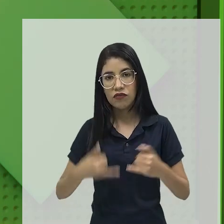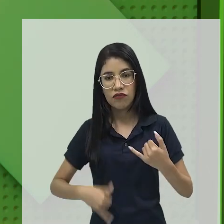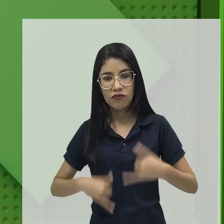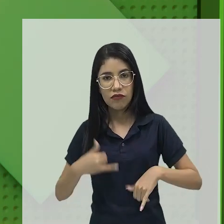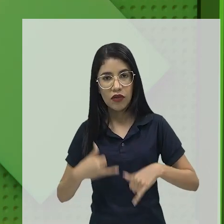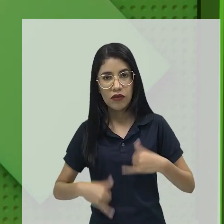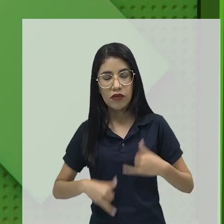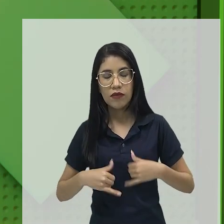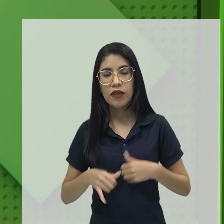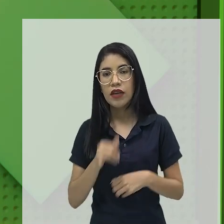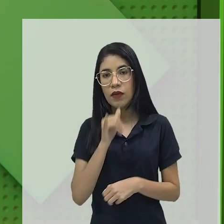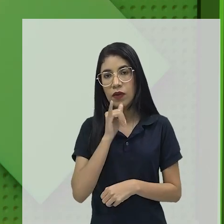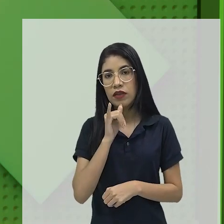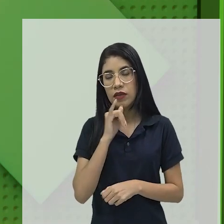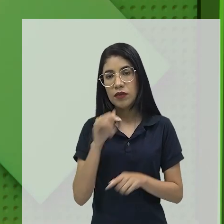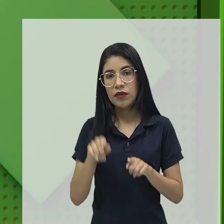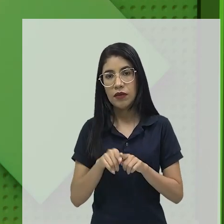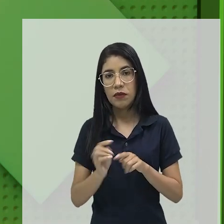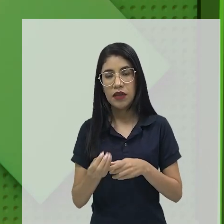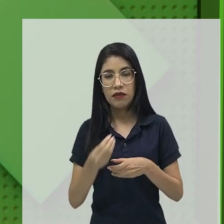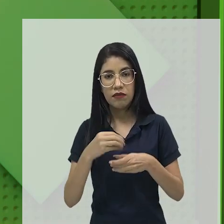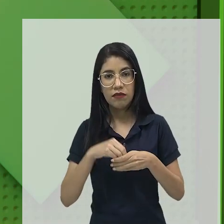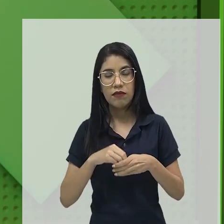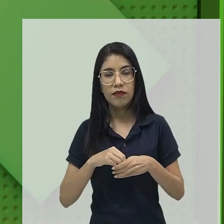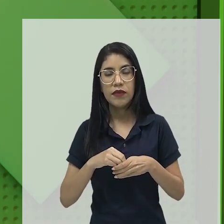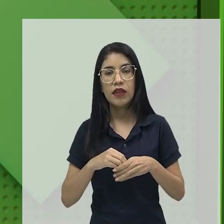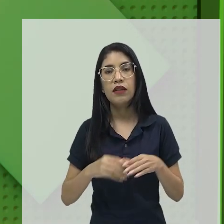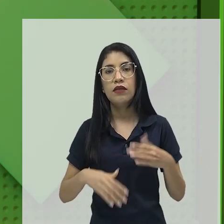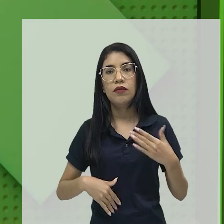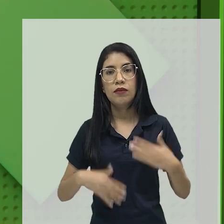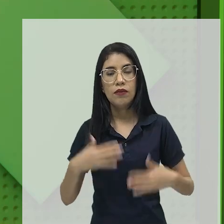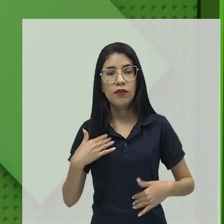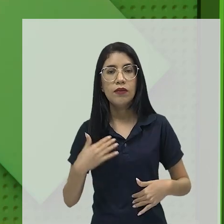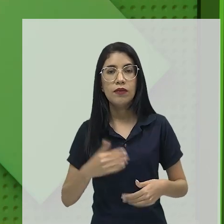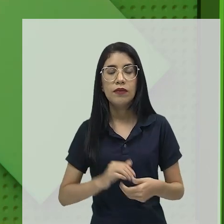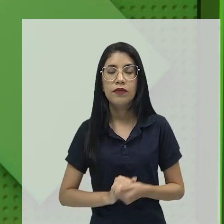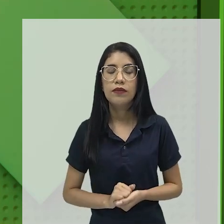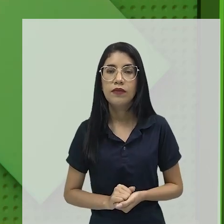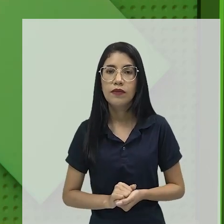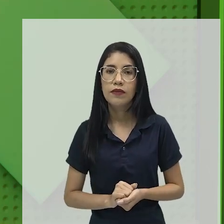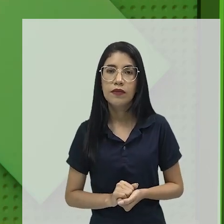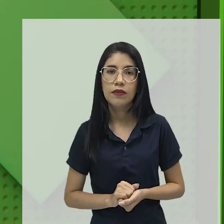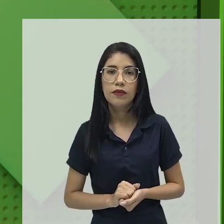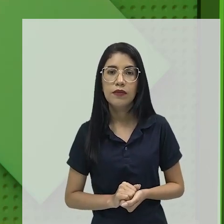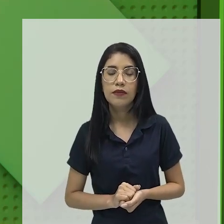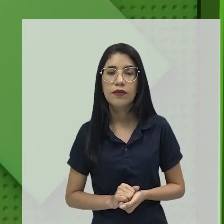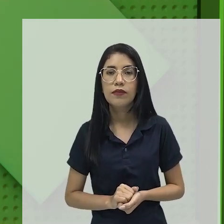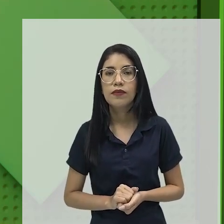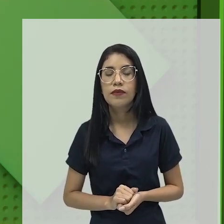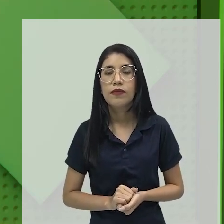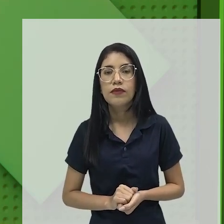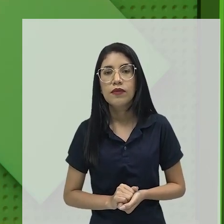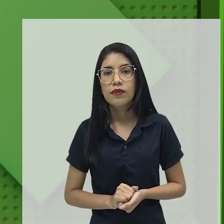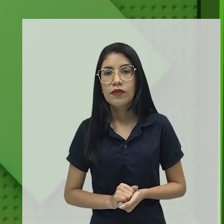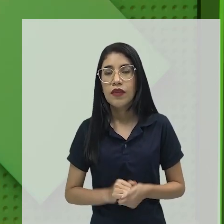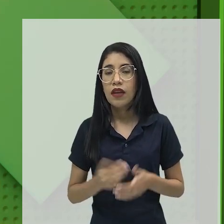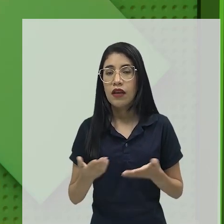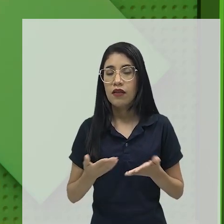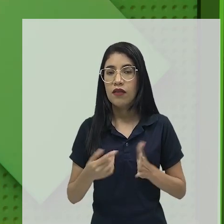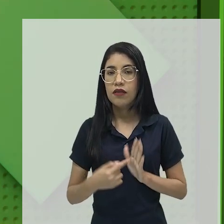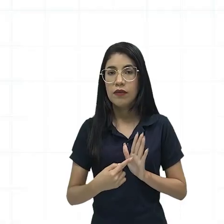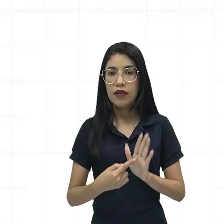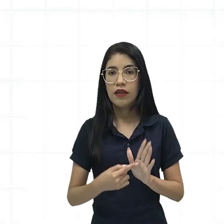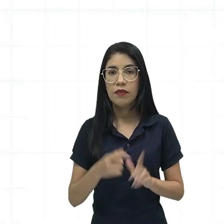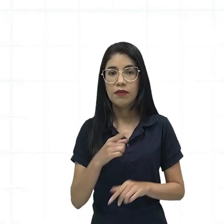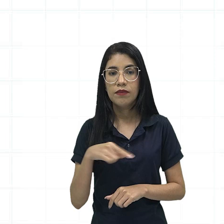gente tem esse exemplo de transformação de energia na gente mesmo, certo? E aí eu vou apresentar para vocês agora